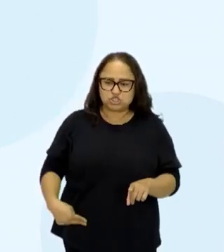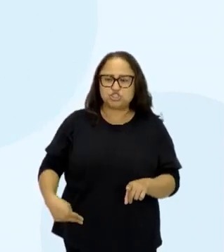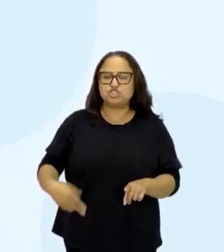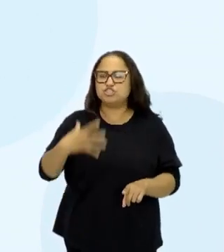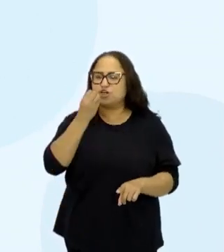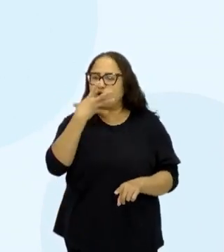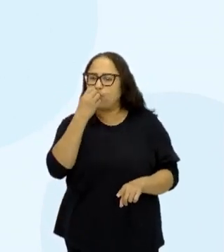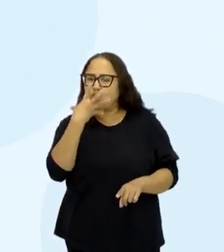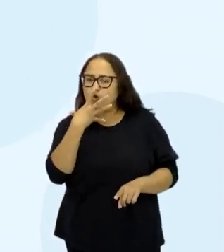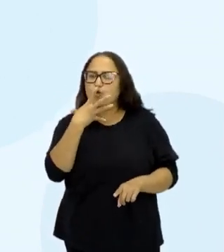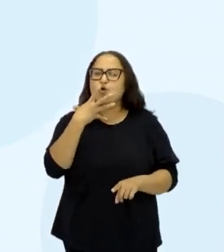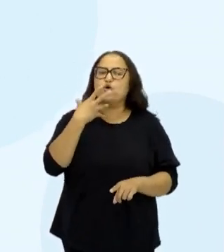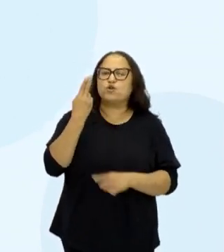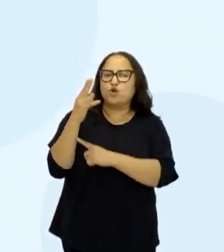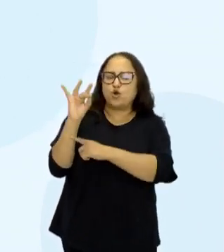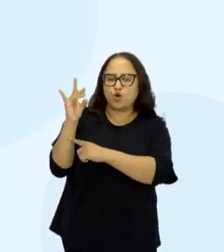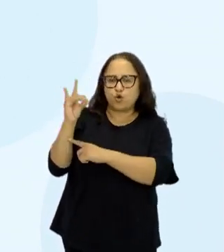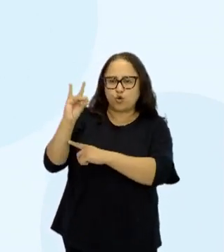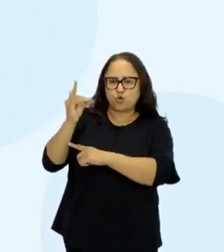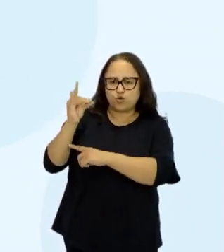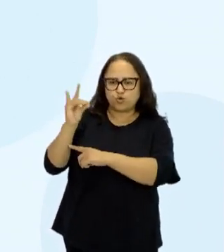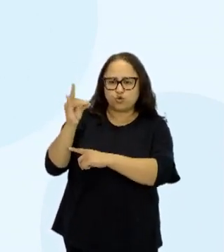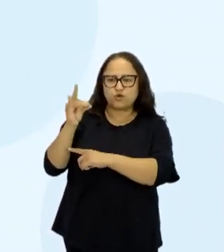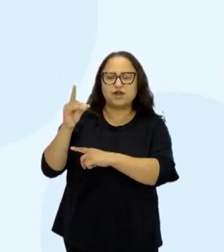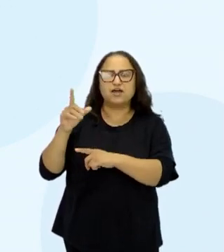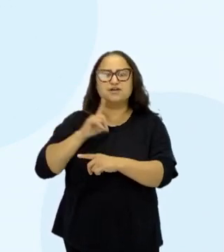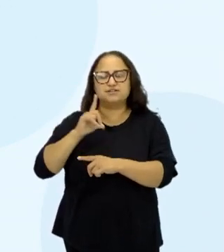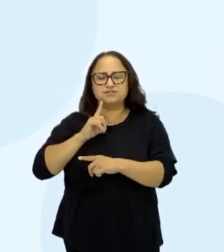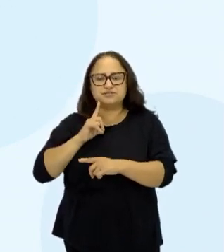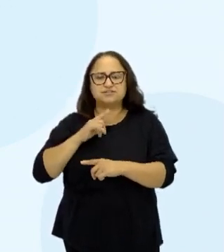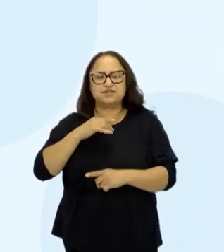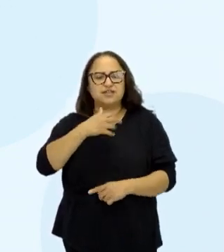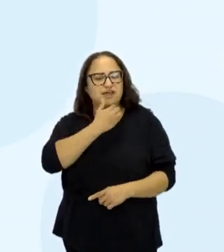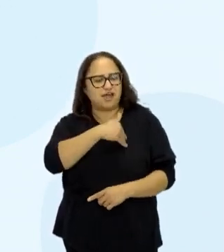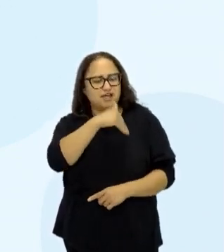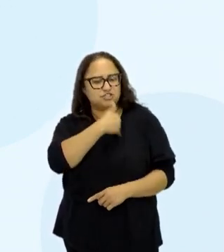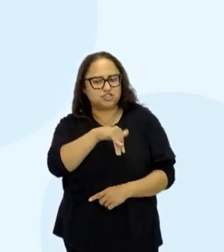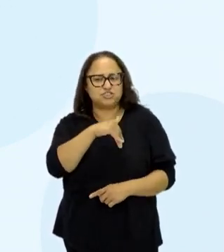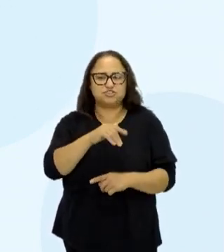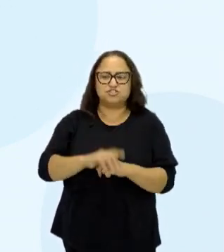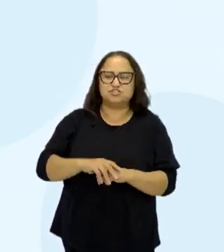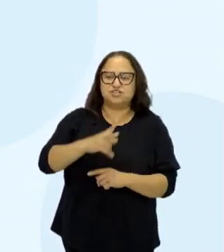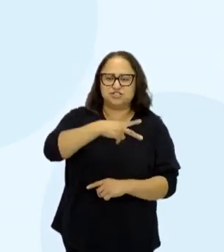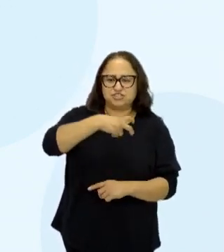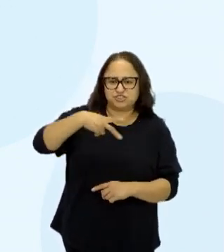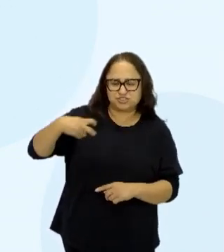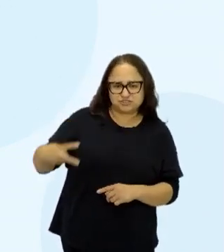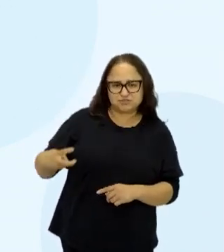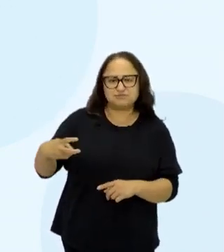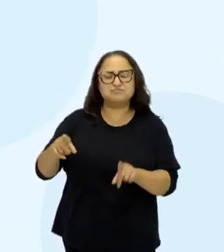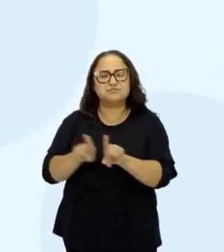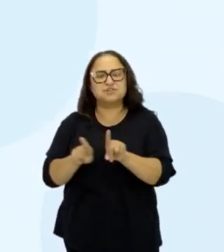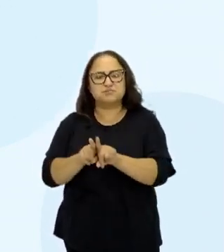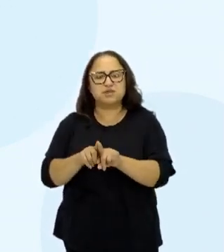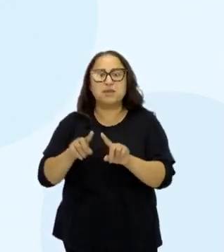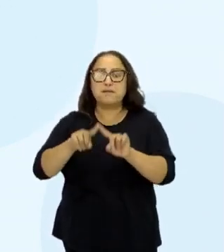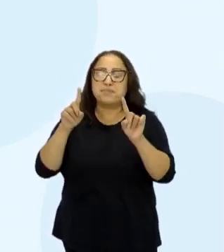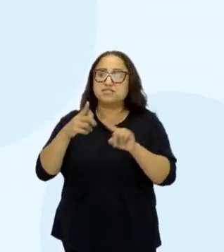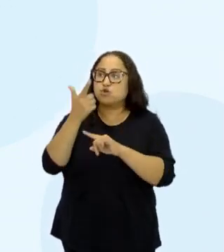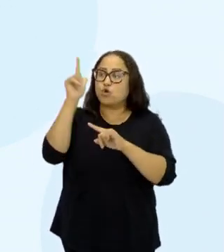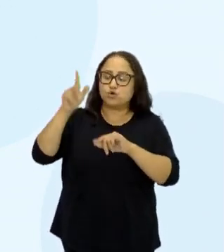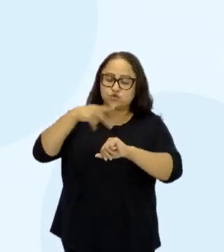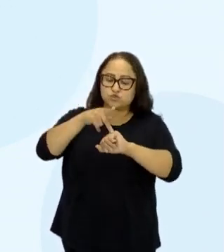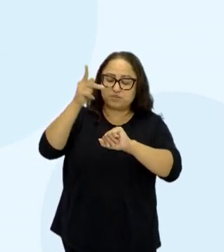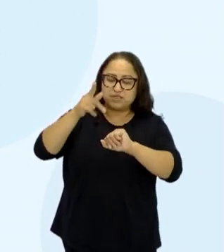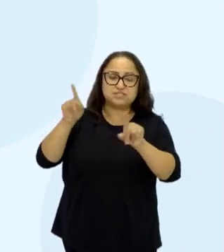Chile, Uruguai, a Rússia, Singapura, Argentina, Angola, Geórgia e Vietnã, né? Aí já é mais mesclado aí,